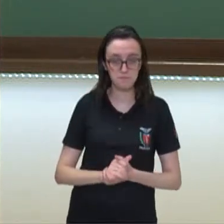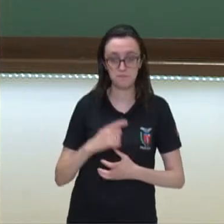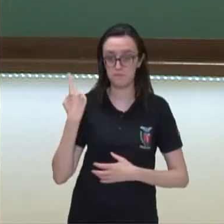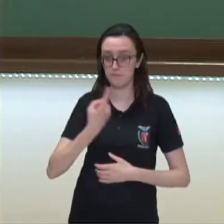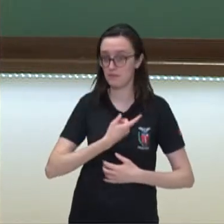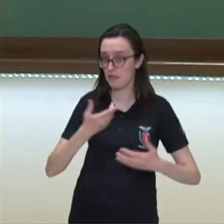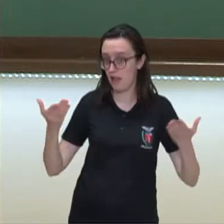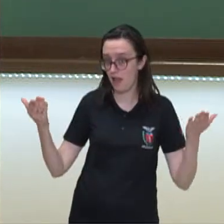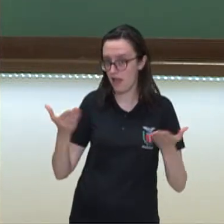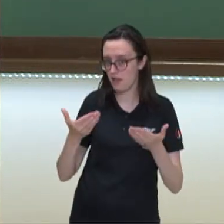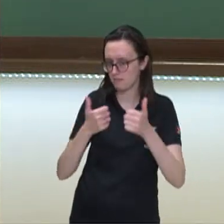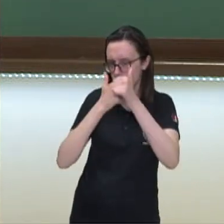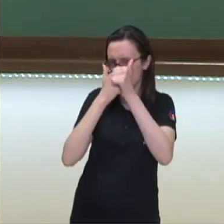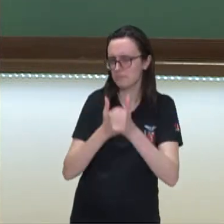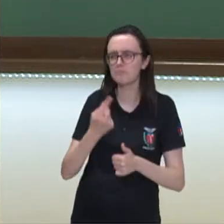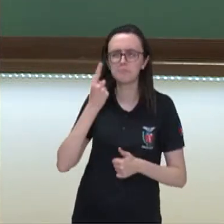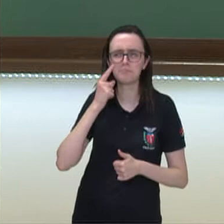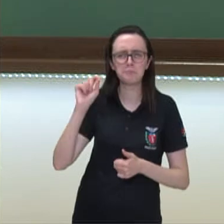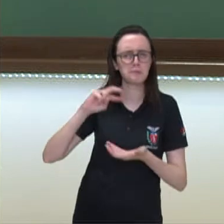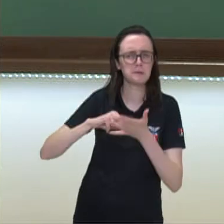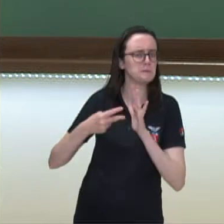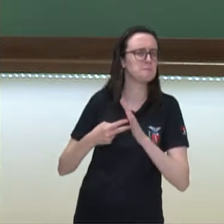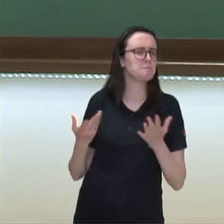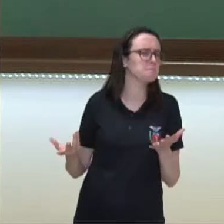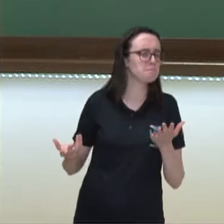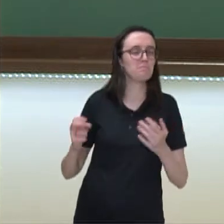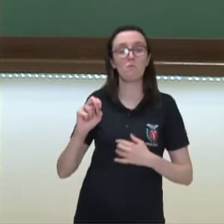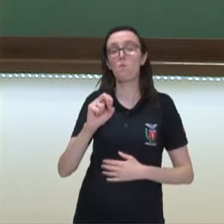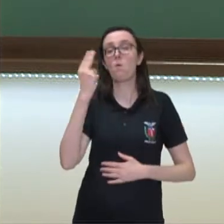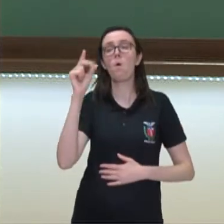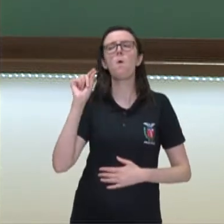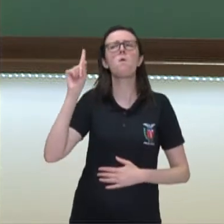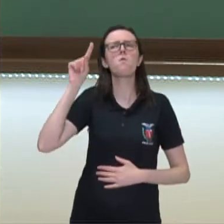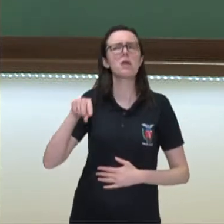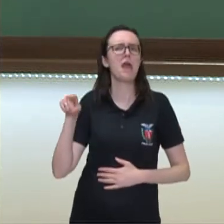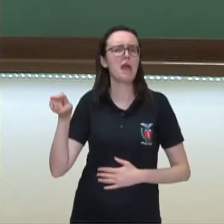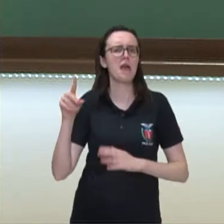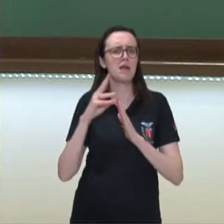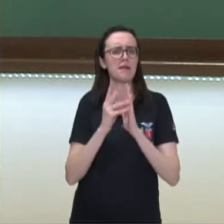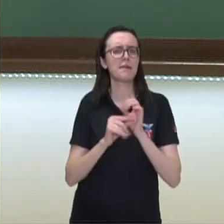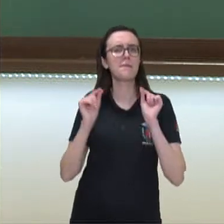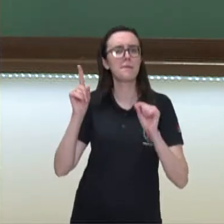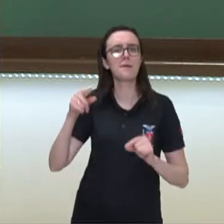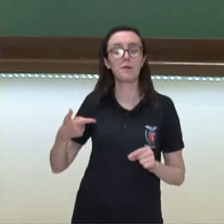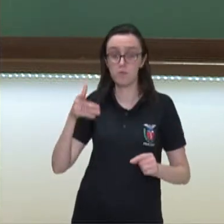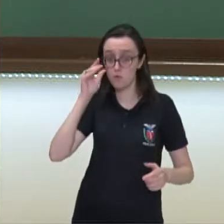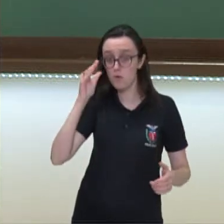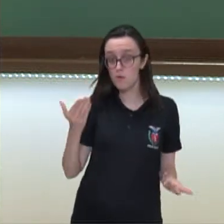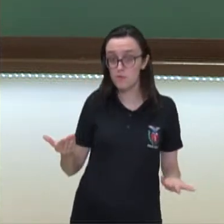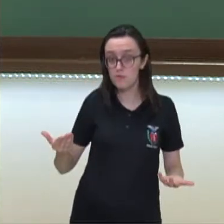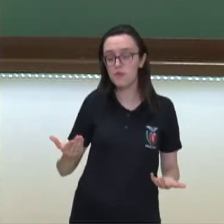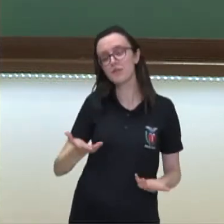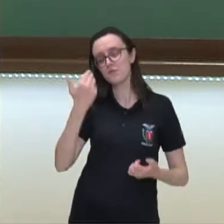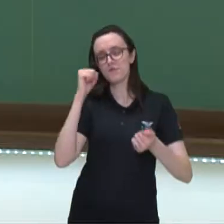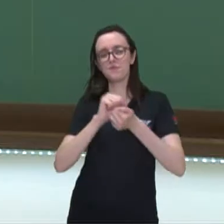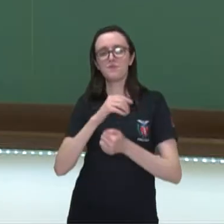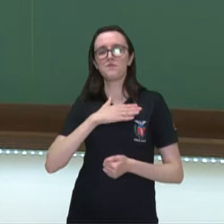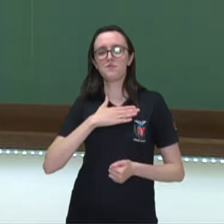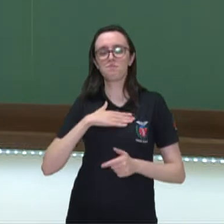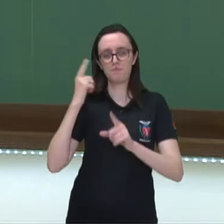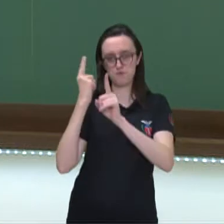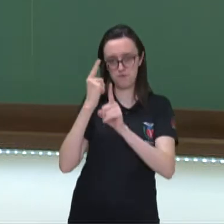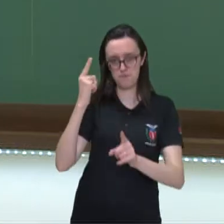Vamos então acompanhar o que significa ou o que é este conteúdo? Está curioso? Vem cá então